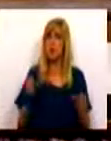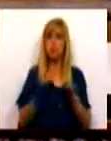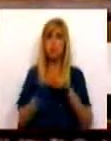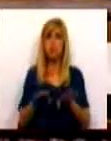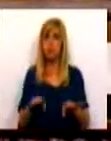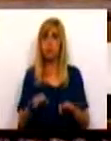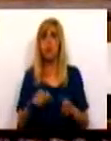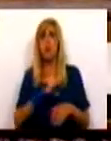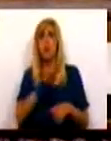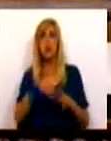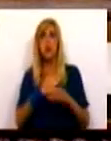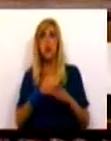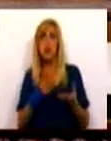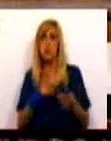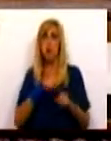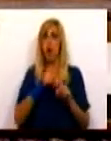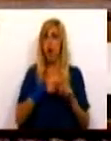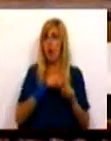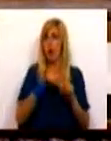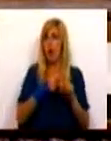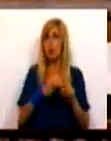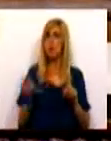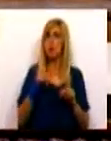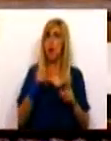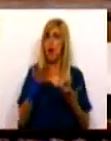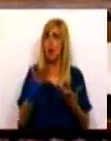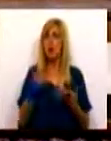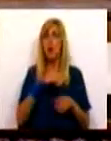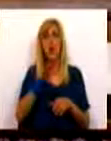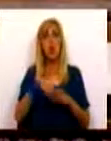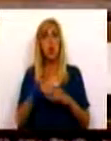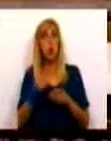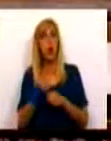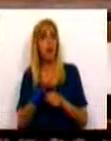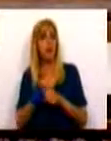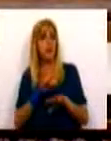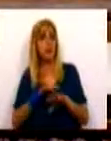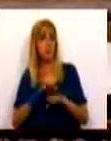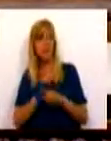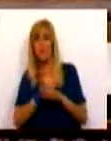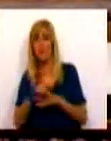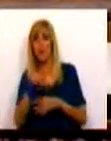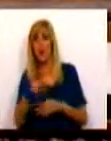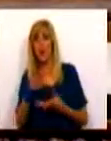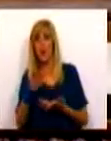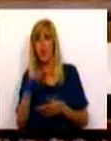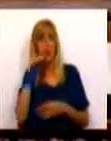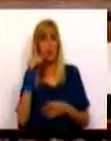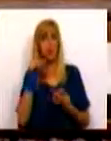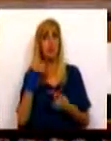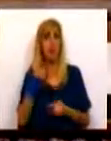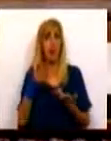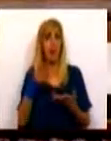e diversificada de ano para ano. Este programa inclui ações de sensibilização e formação a adultos, mas